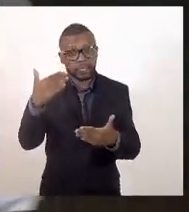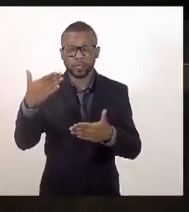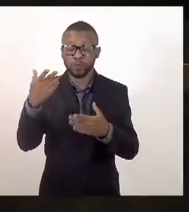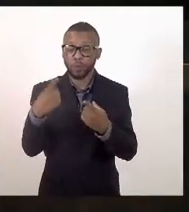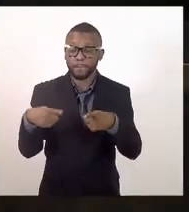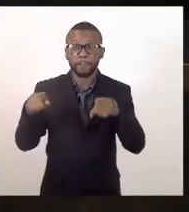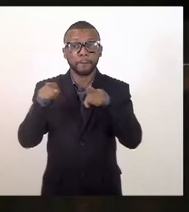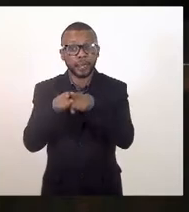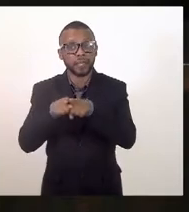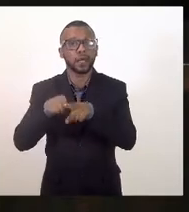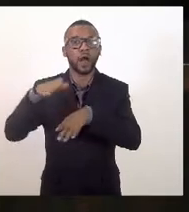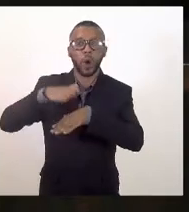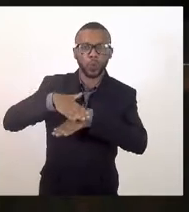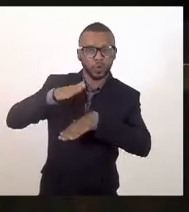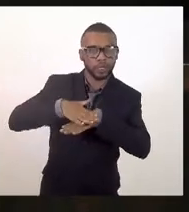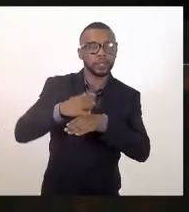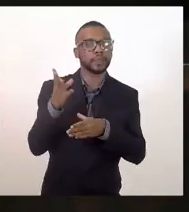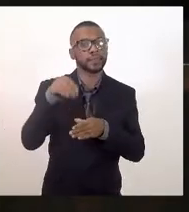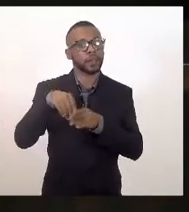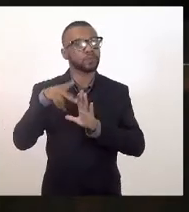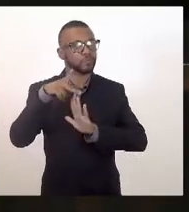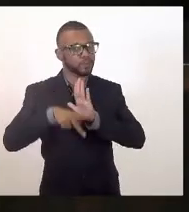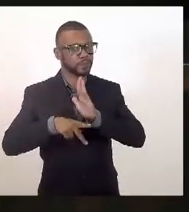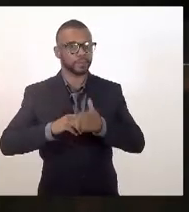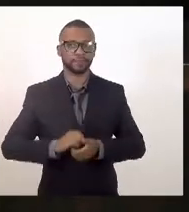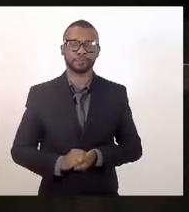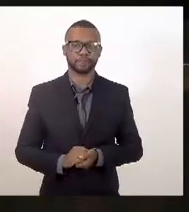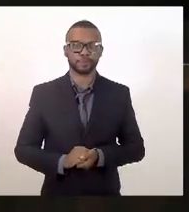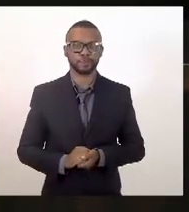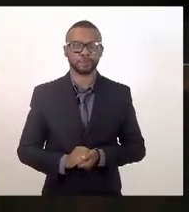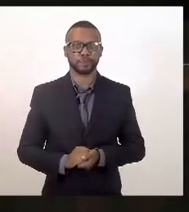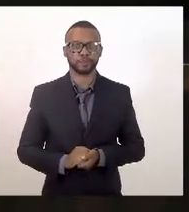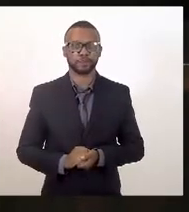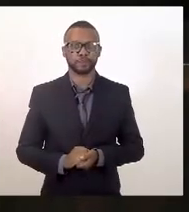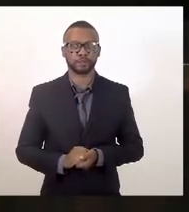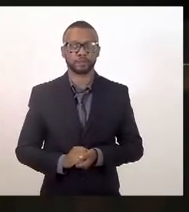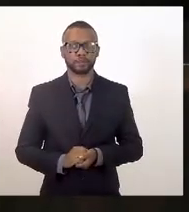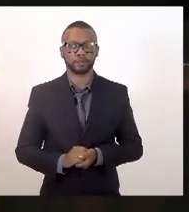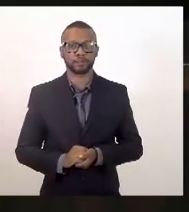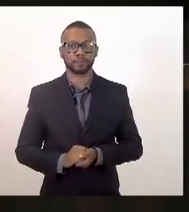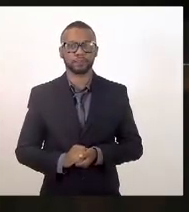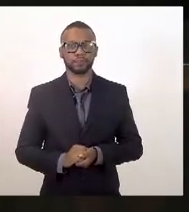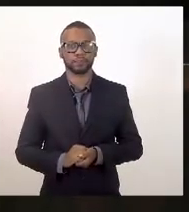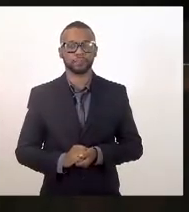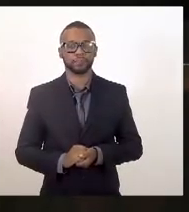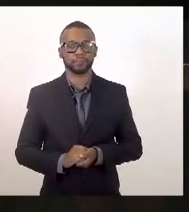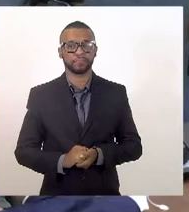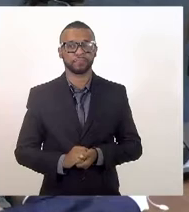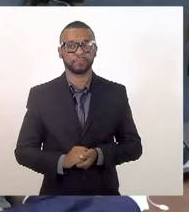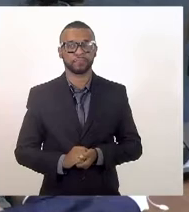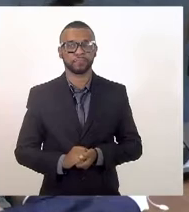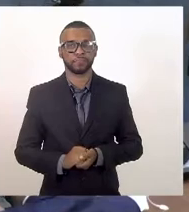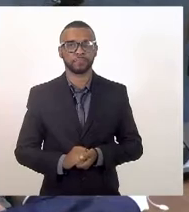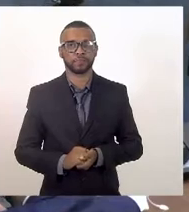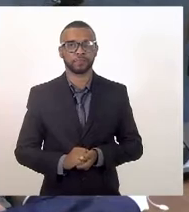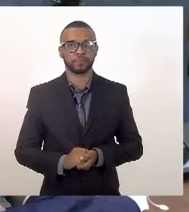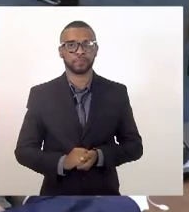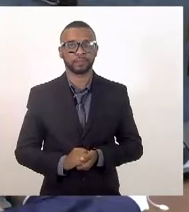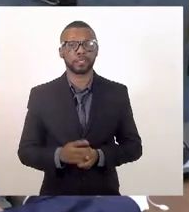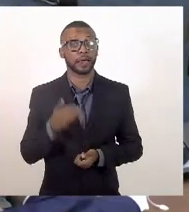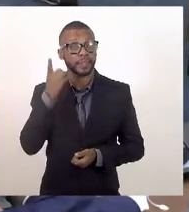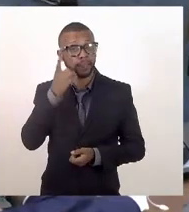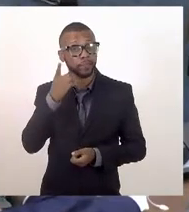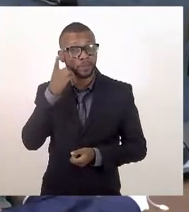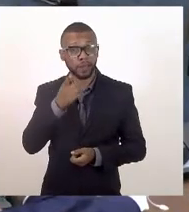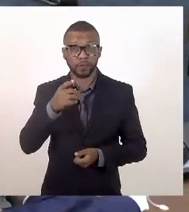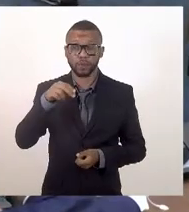Ok. Pela Comissão de Economia, Indústria e Comércio, deputado Noel de Carvalho. Deputado Noel de Carvalho.